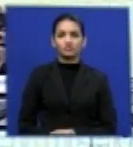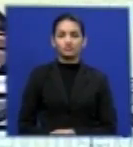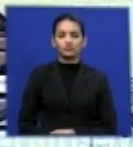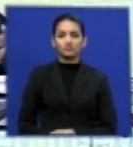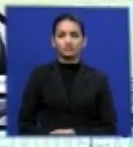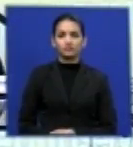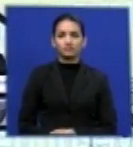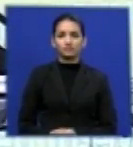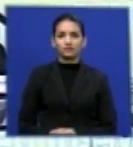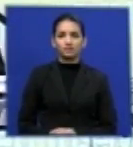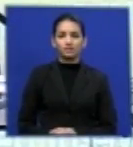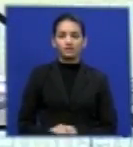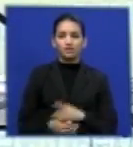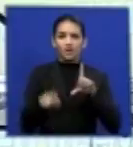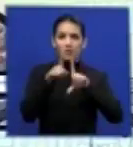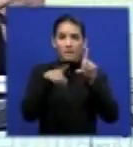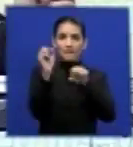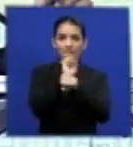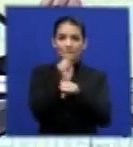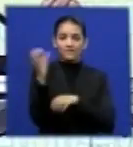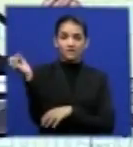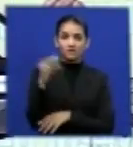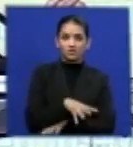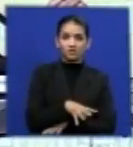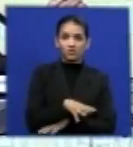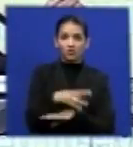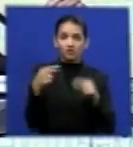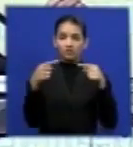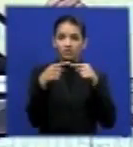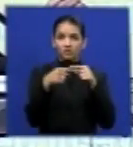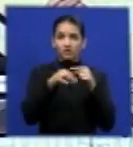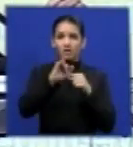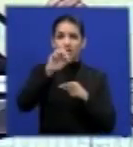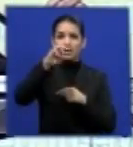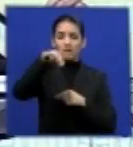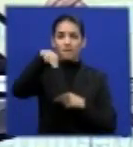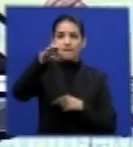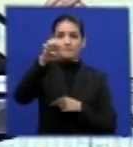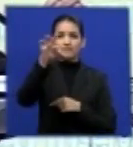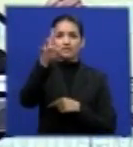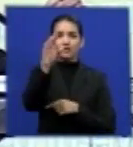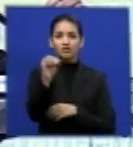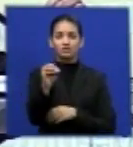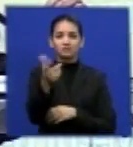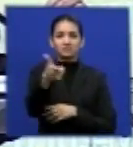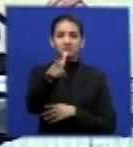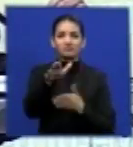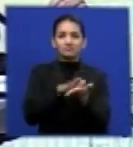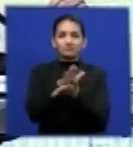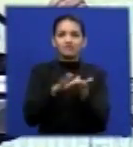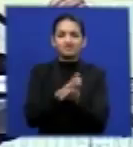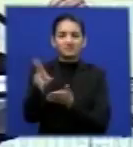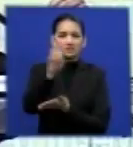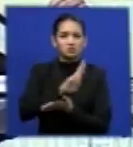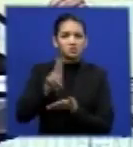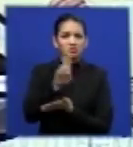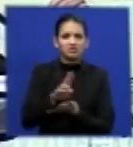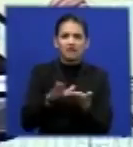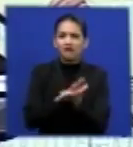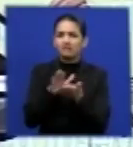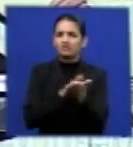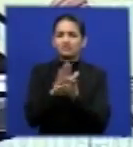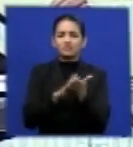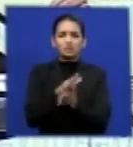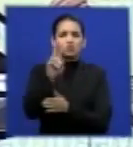Pneu novo, de acordo com a norma do Inmetro, é aquele que não sofreu qualquer tipo de desgaste, não foi submetido a qualquer